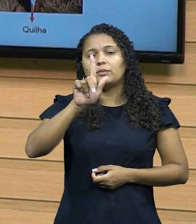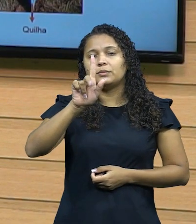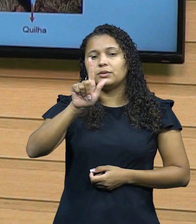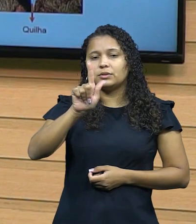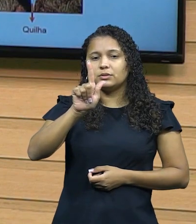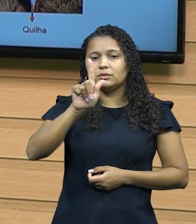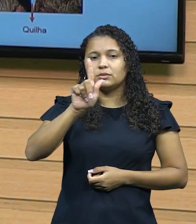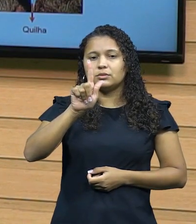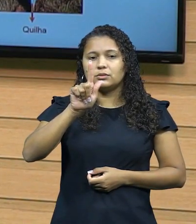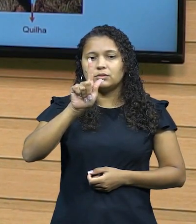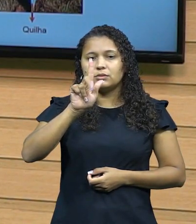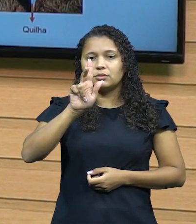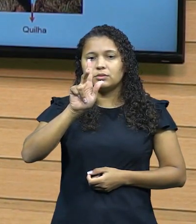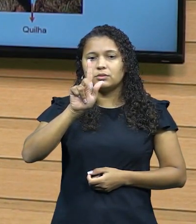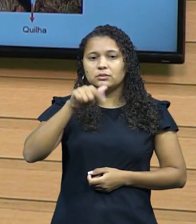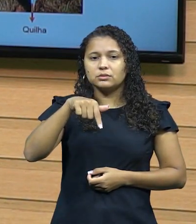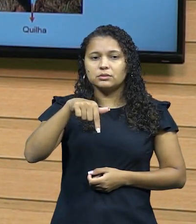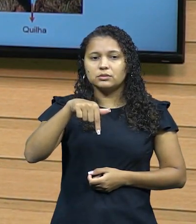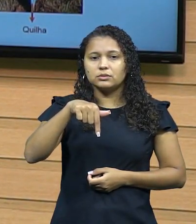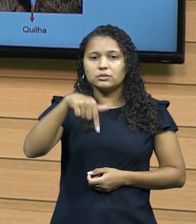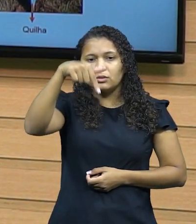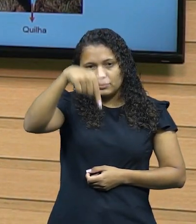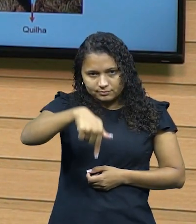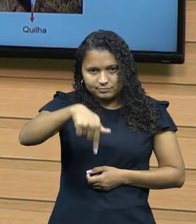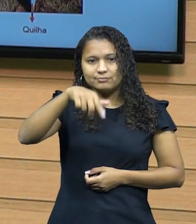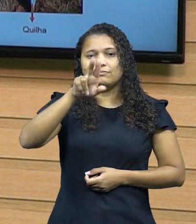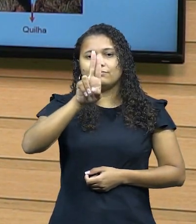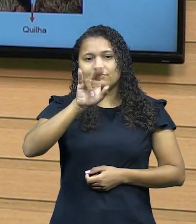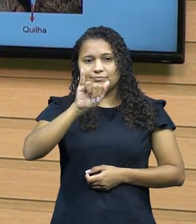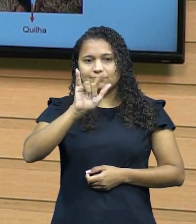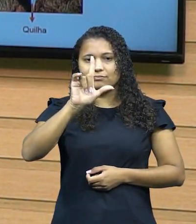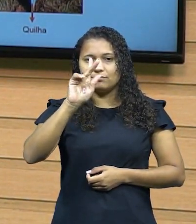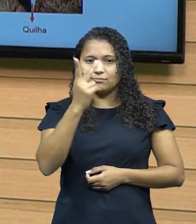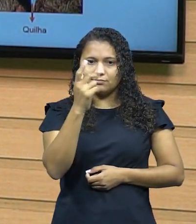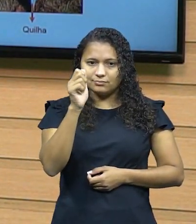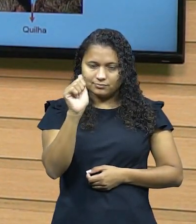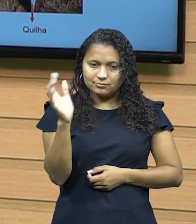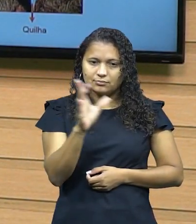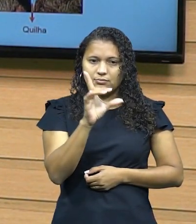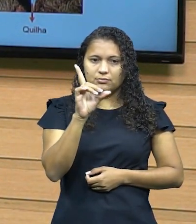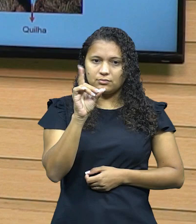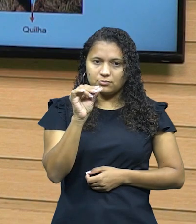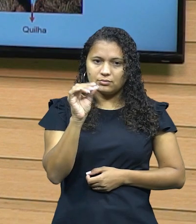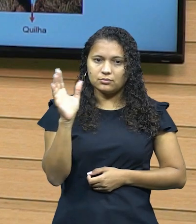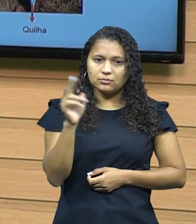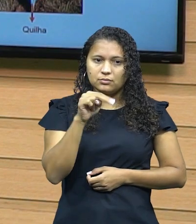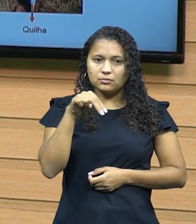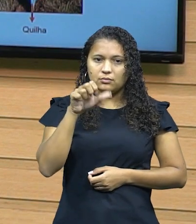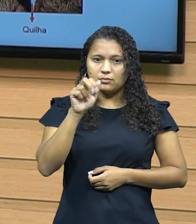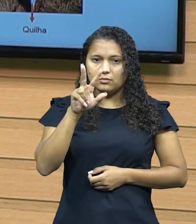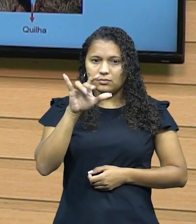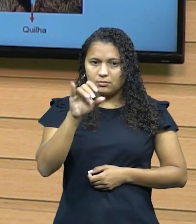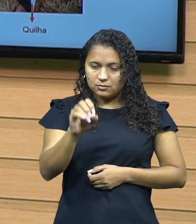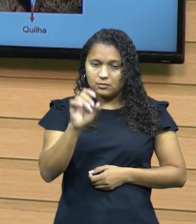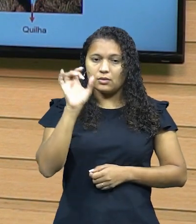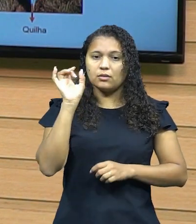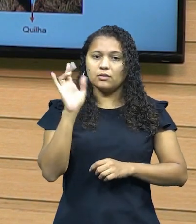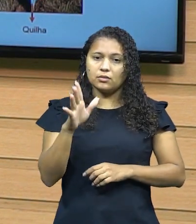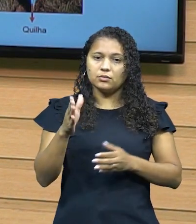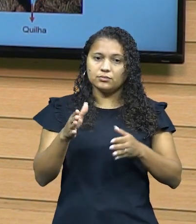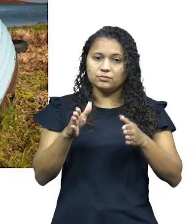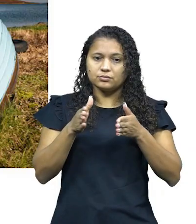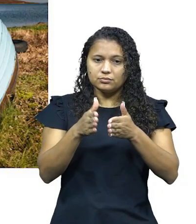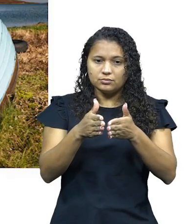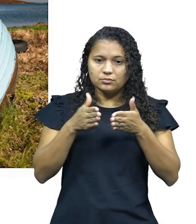ela é uma parte muito importante, porque ela ajuda a manter a estabilidade da embarcação, não só do navio, mas de barcos